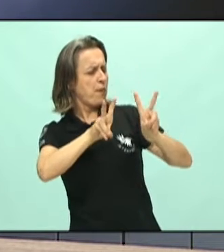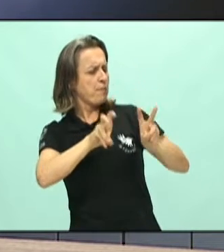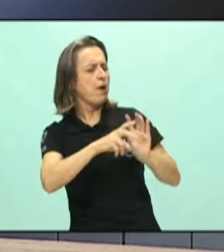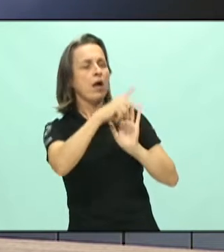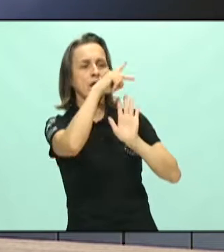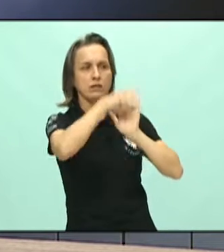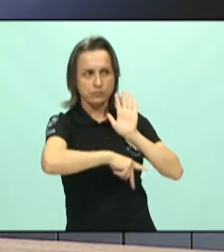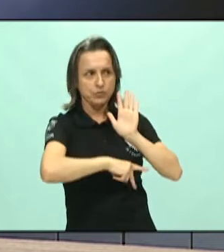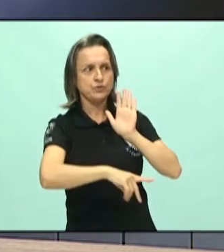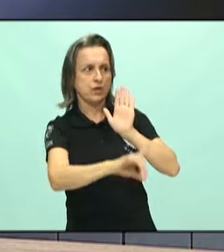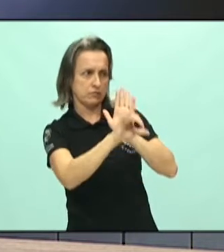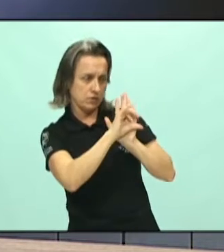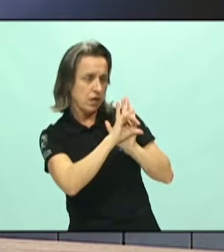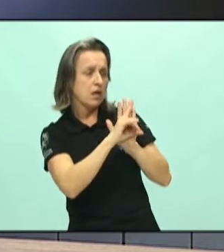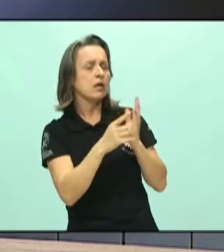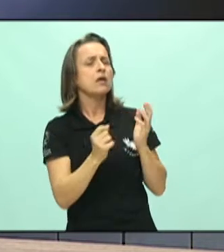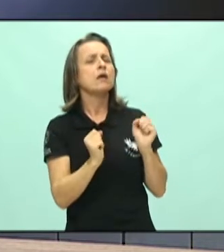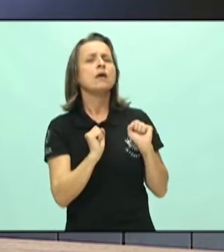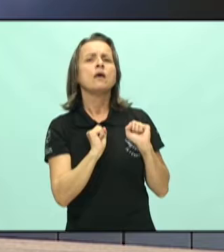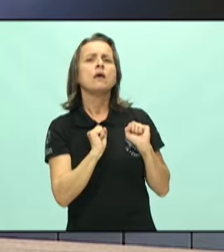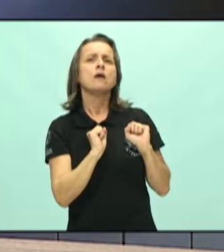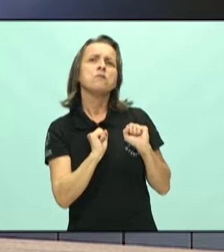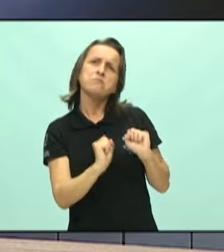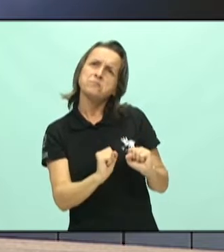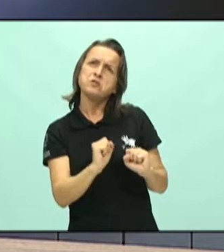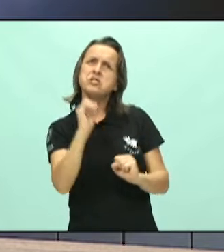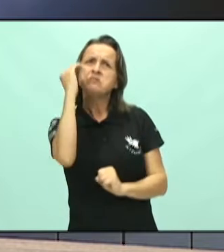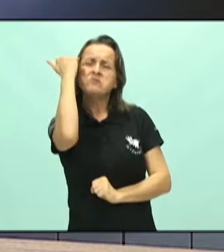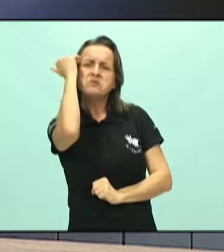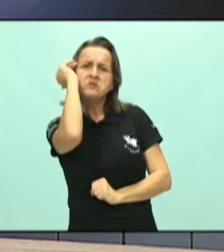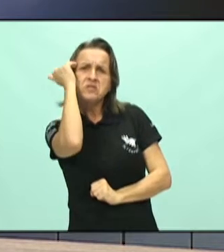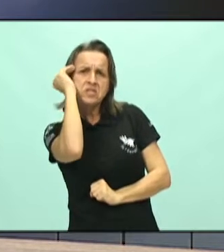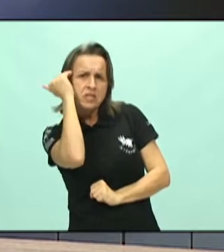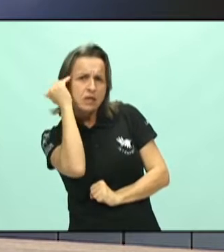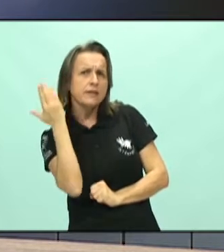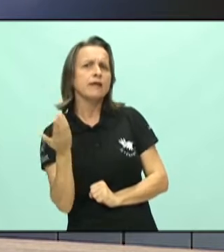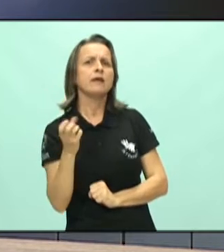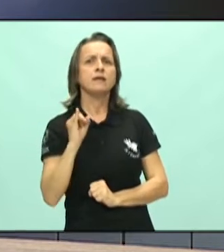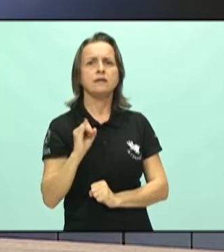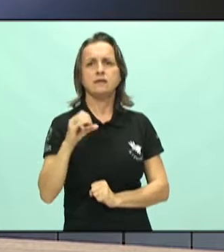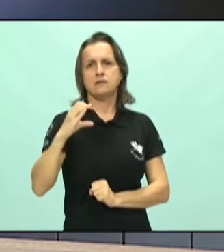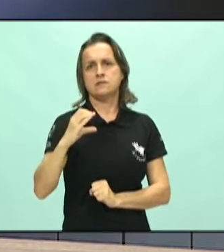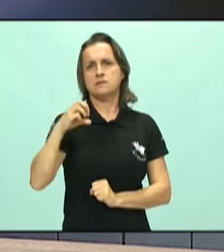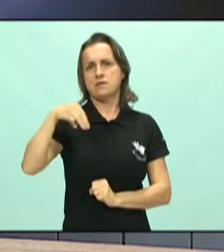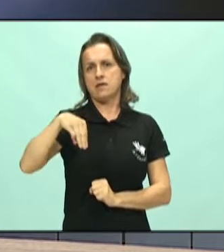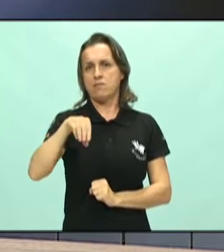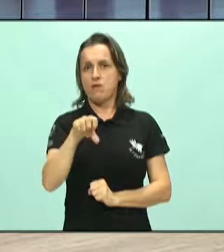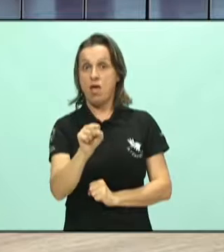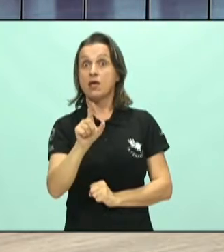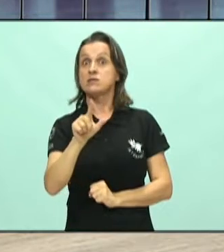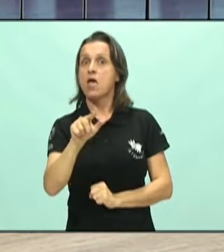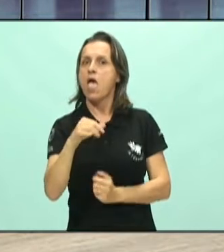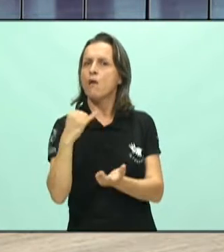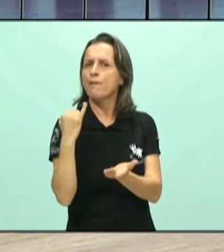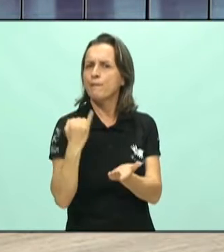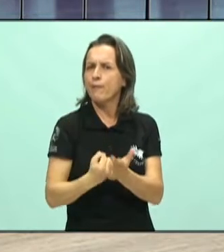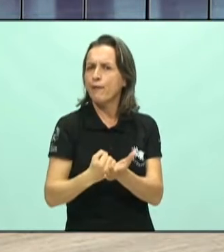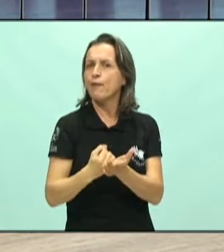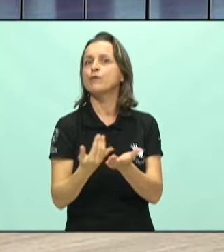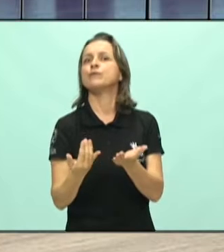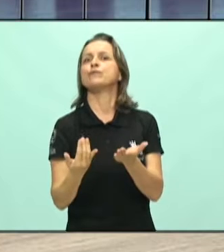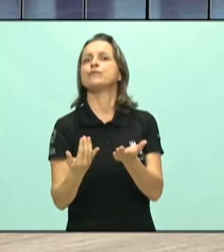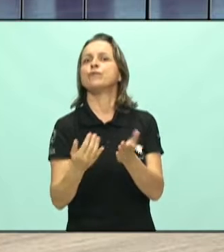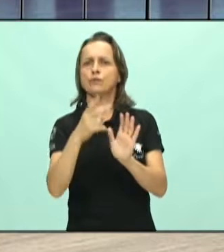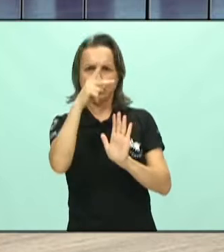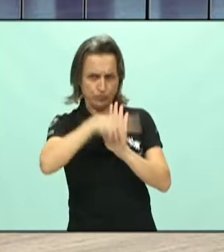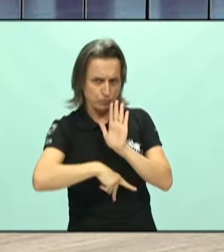lei, a gente pode compreender que o ICMS é o imposto objeto dos projetos